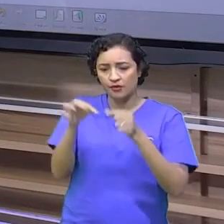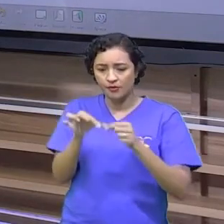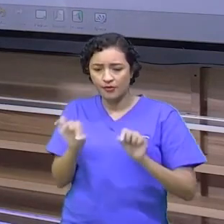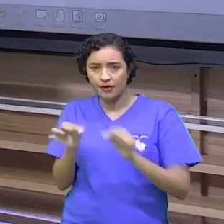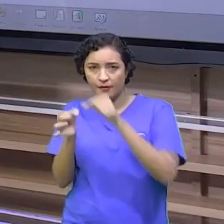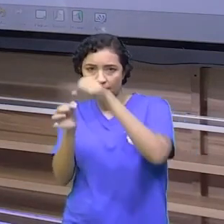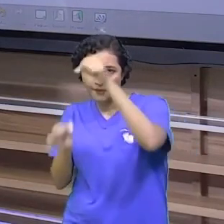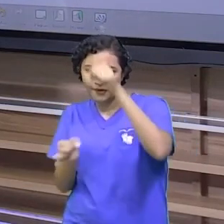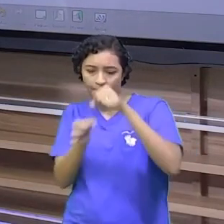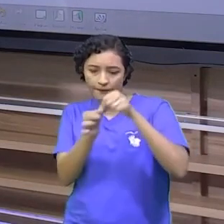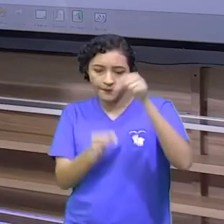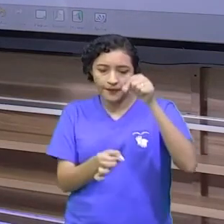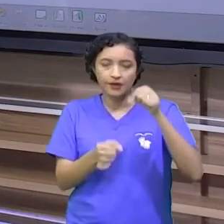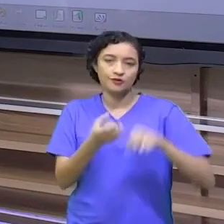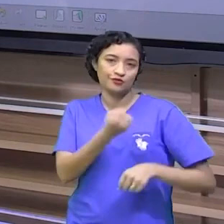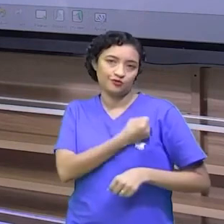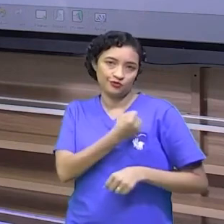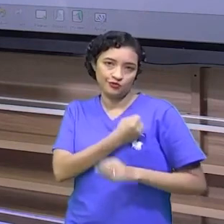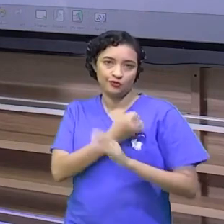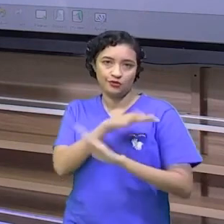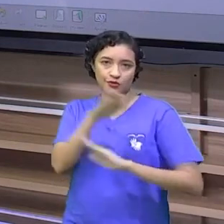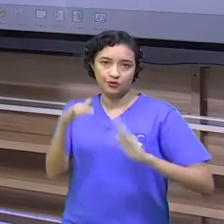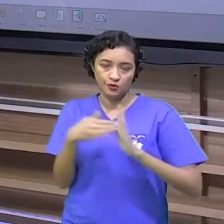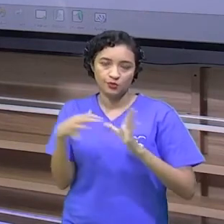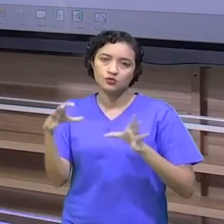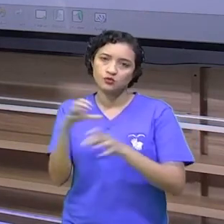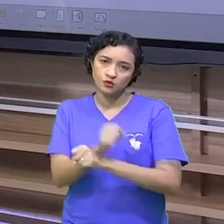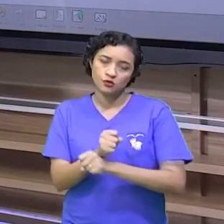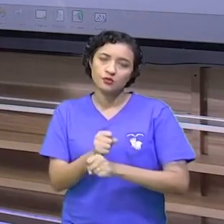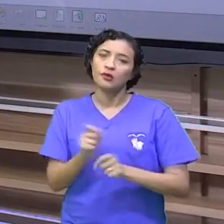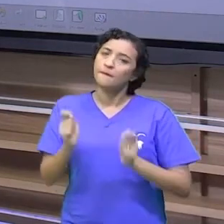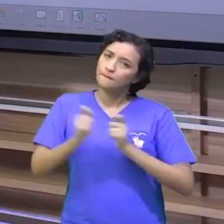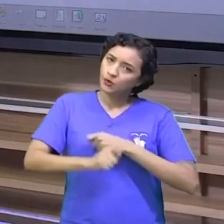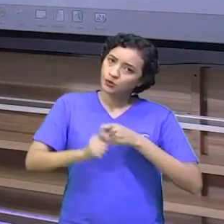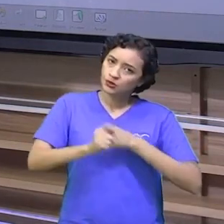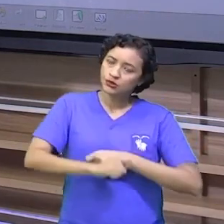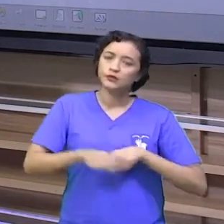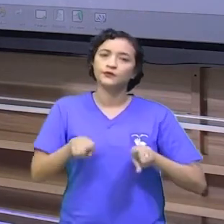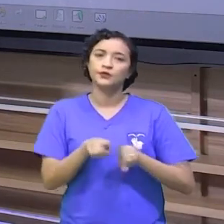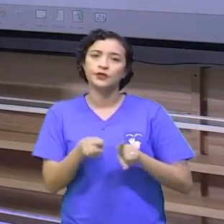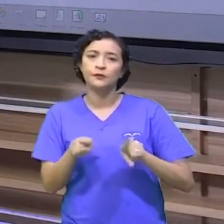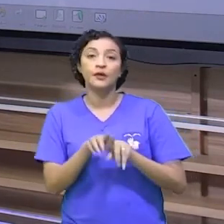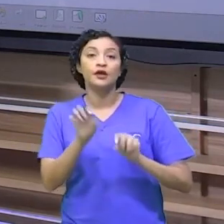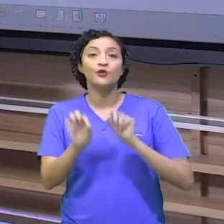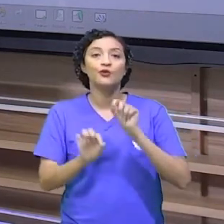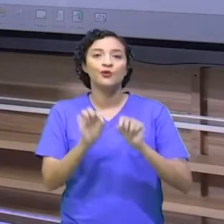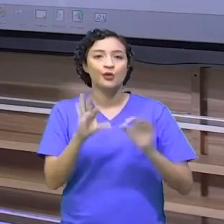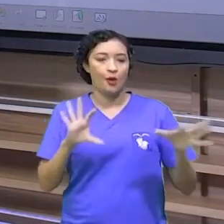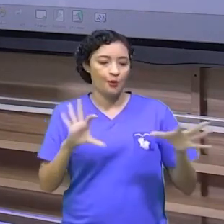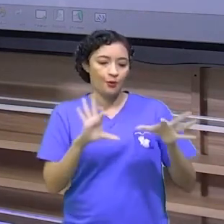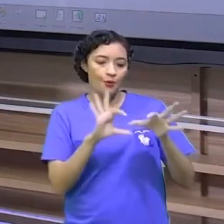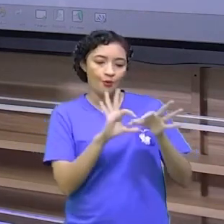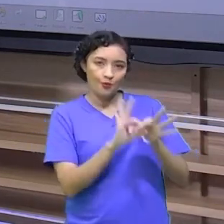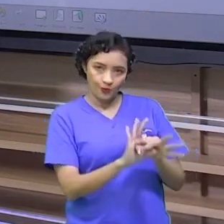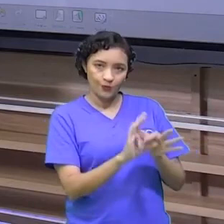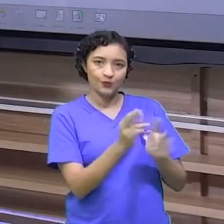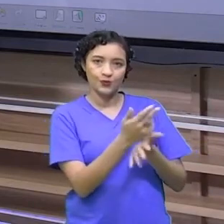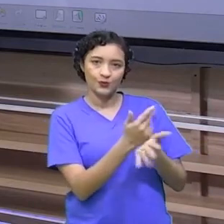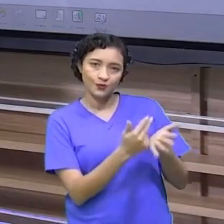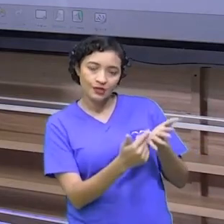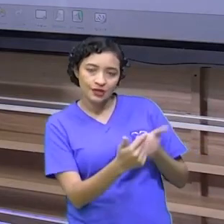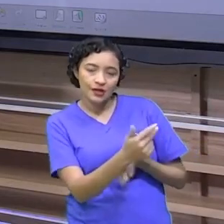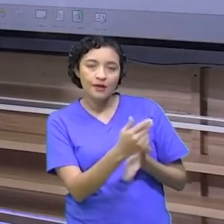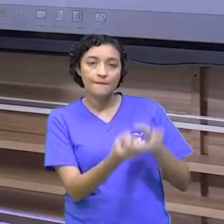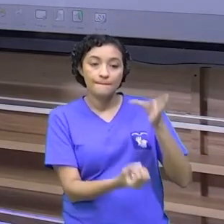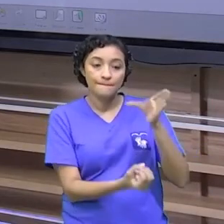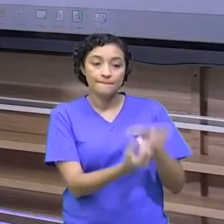ser obtido através do quê? Da composição de figuras, ou seja, quando eu vou unir duas figuras para conseguir achar os valores para